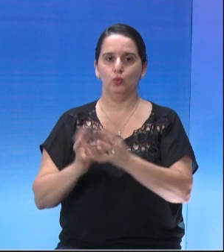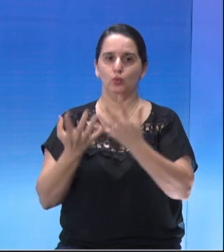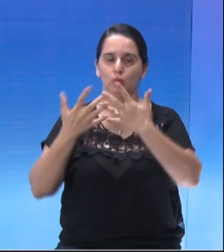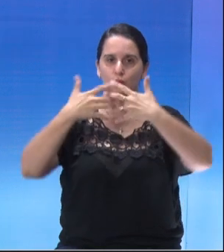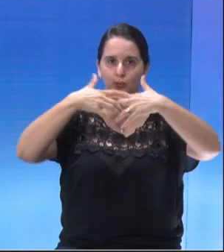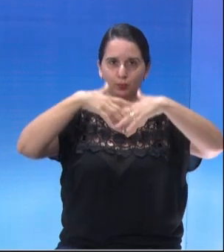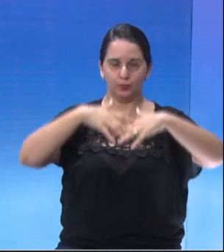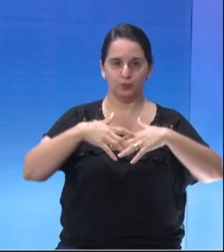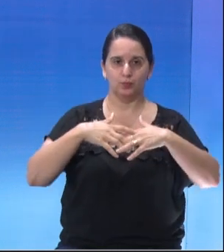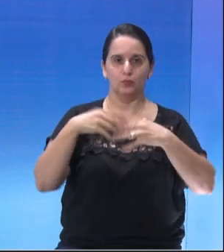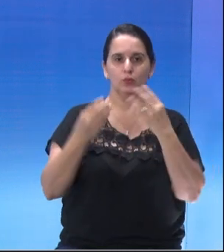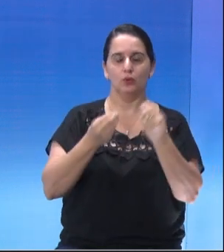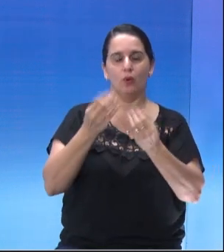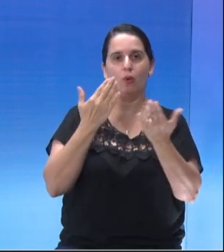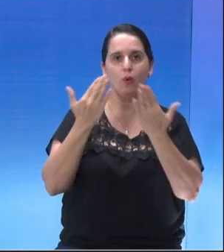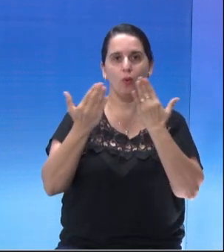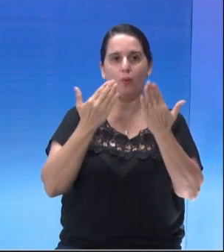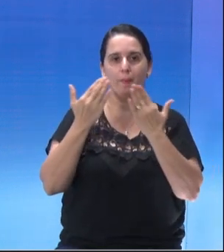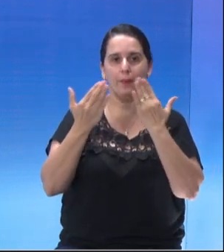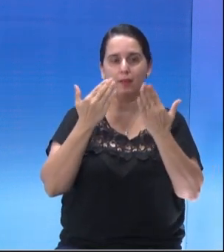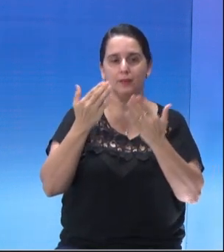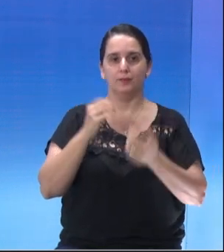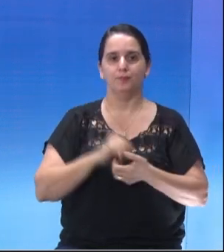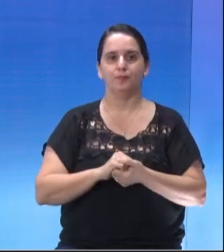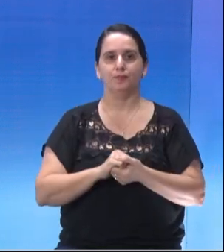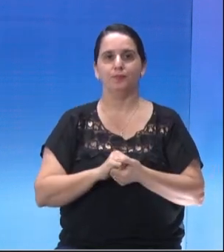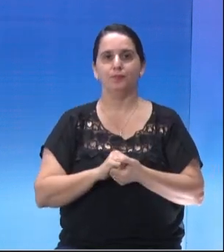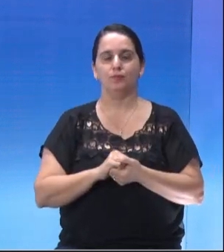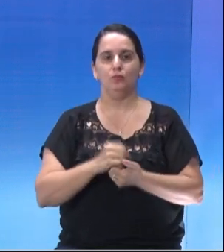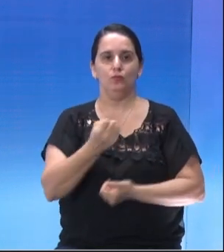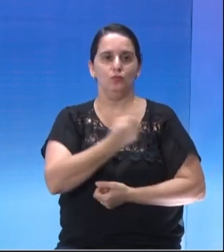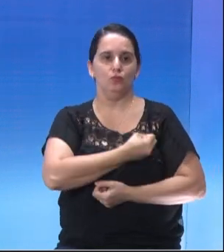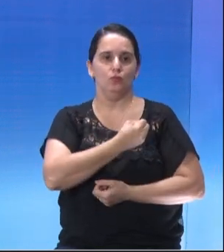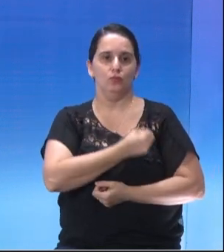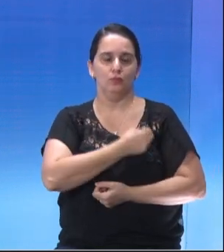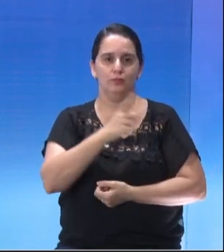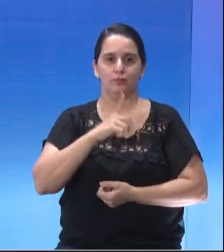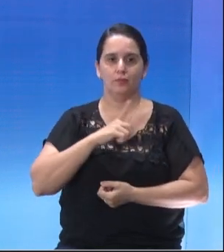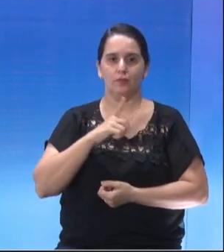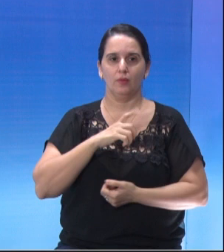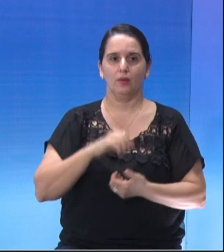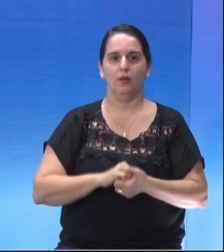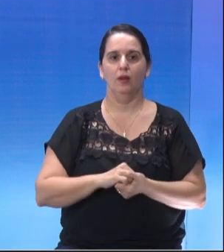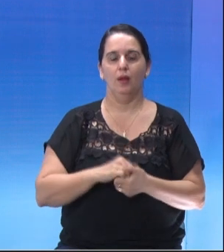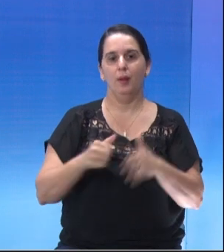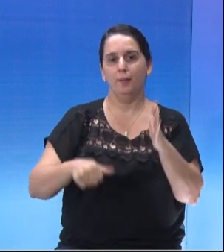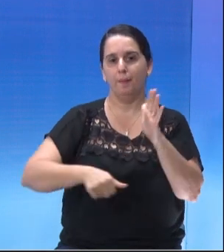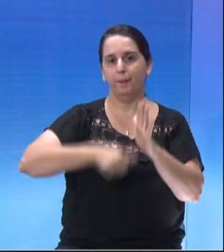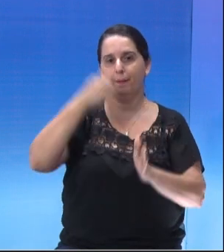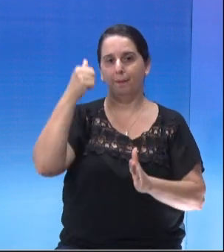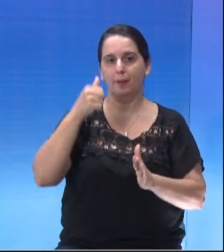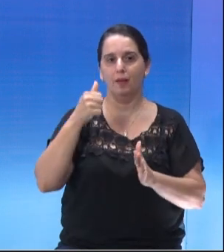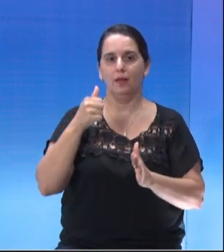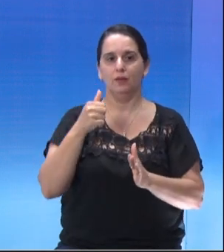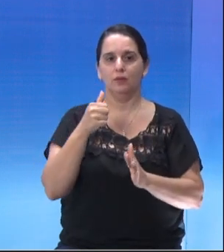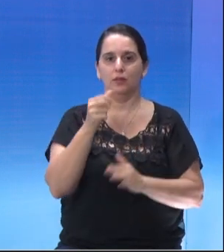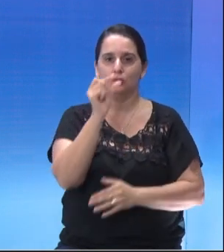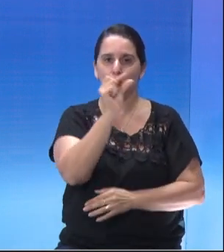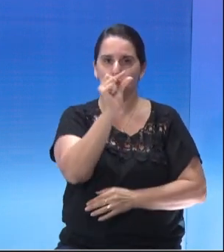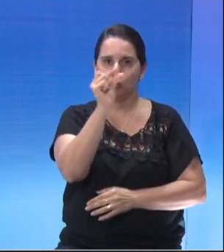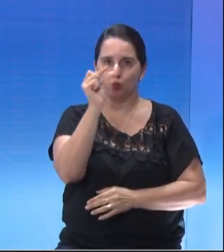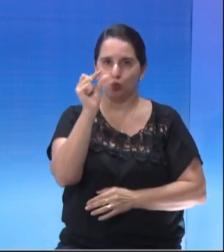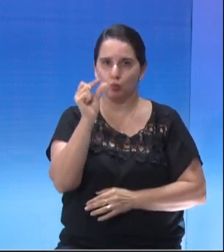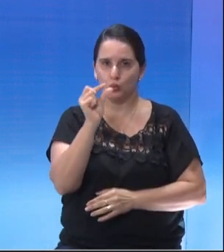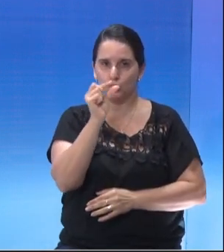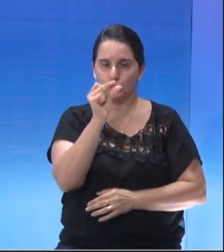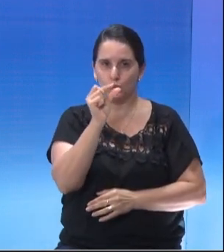de interações. Vamos analisar então os dados que nós destacamos no enunciado. Primeiramente, nós entendemos que